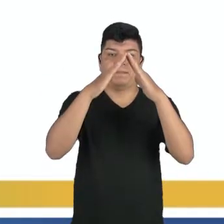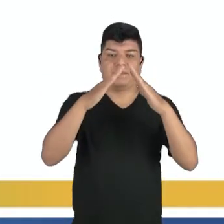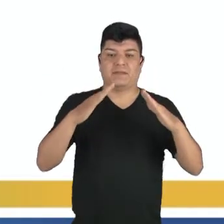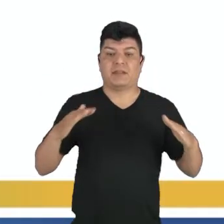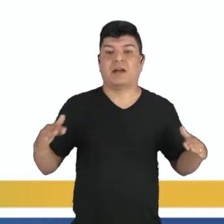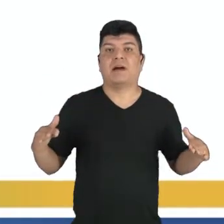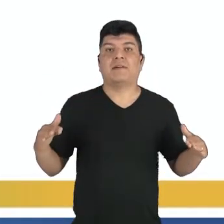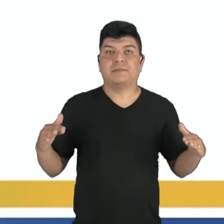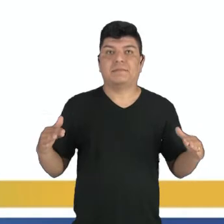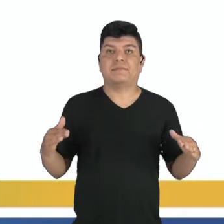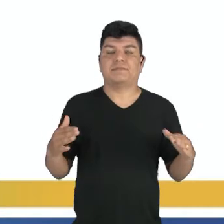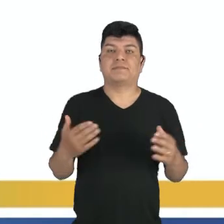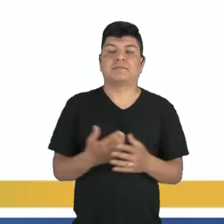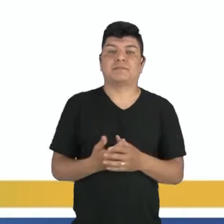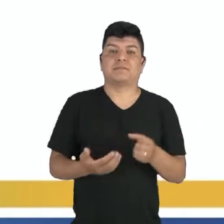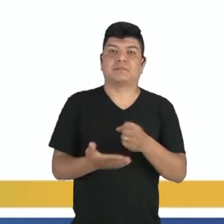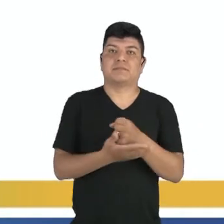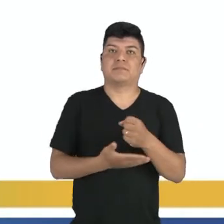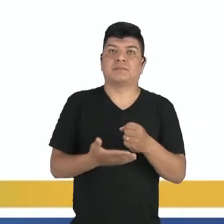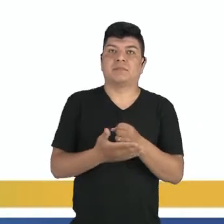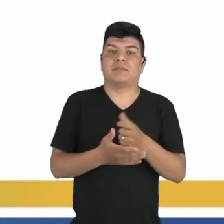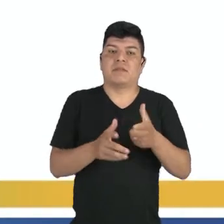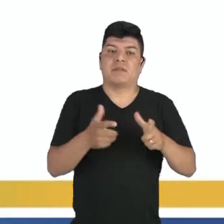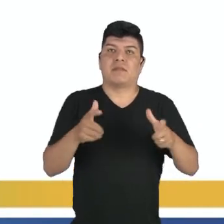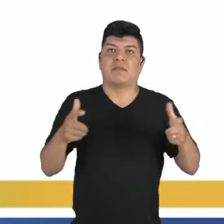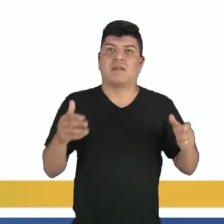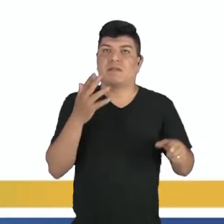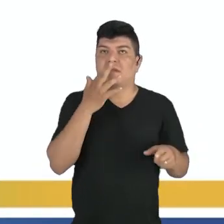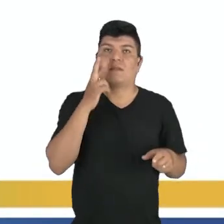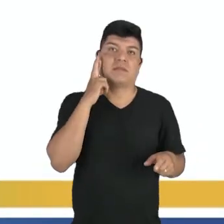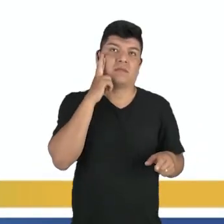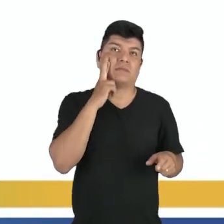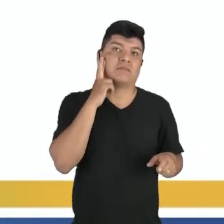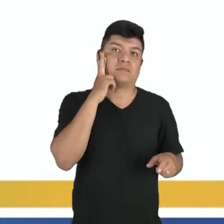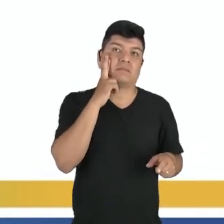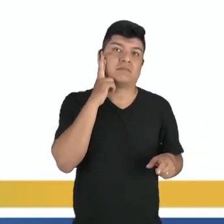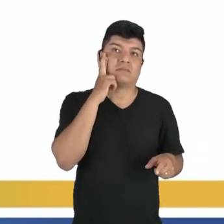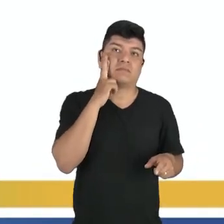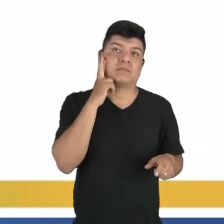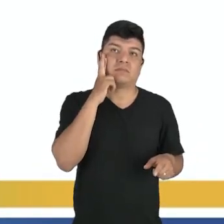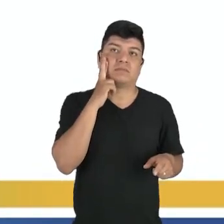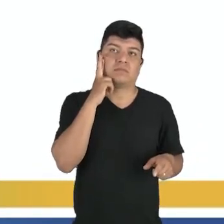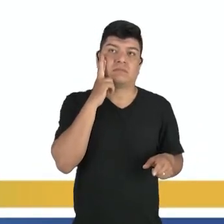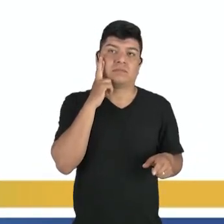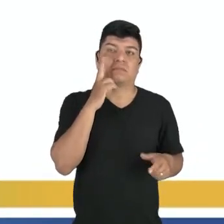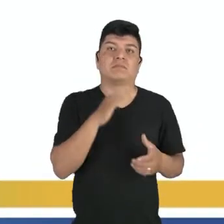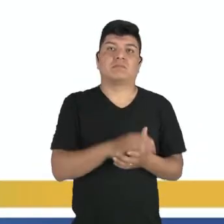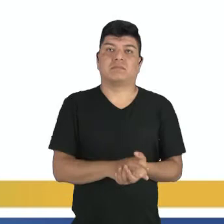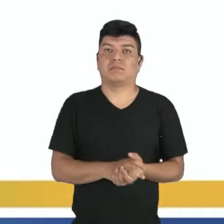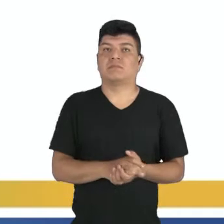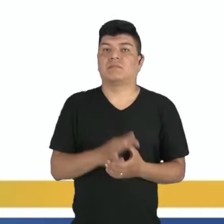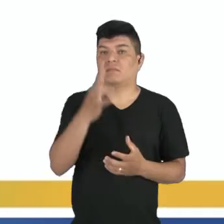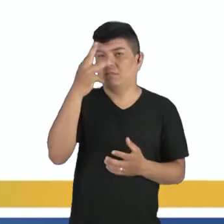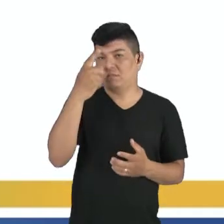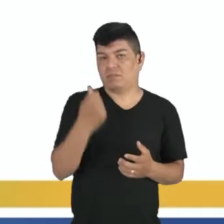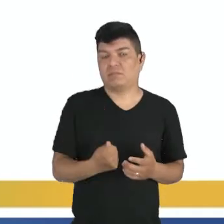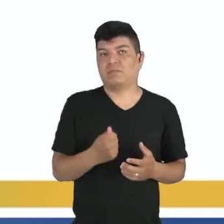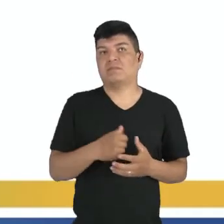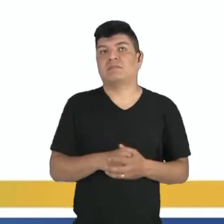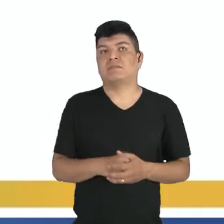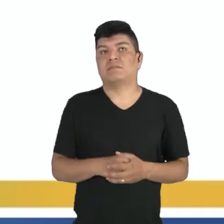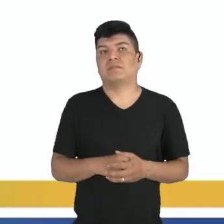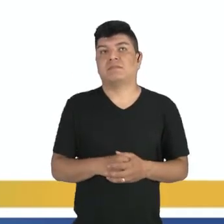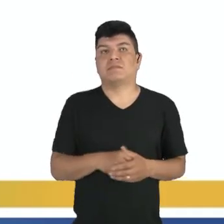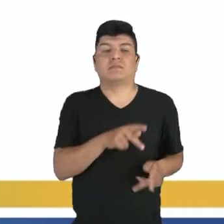triângulo a pirâmide Então você tem uma base larga de Rosa portanto aí a taxa de natalidade alto no continente africano